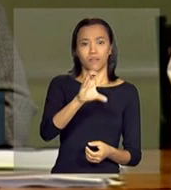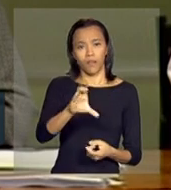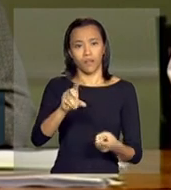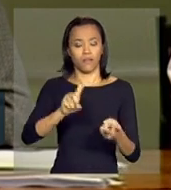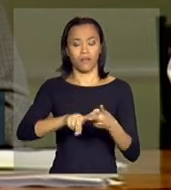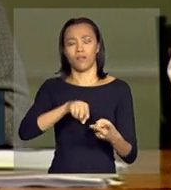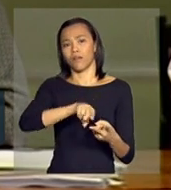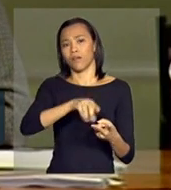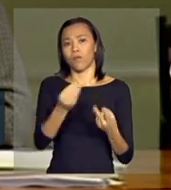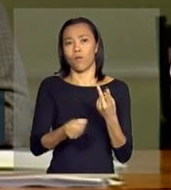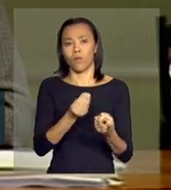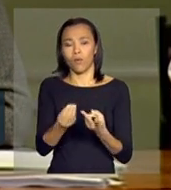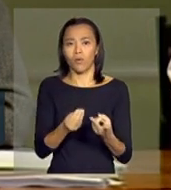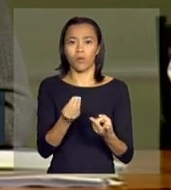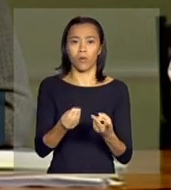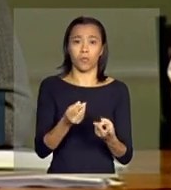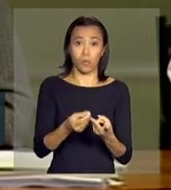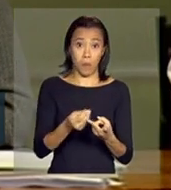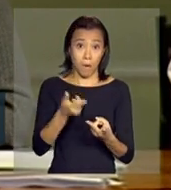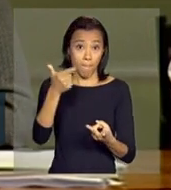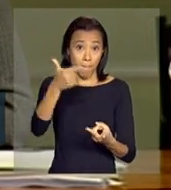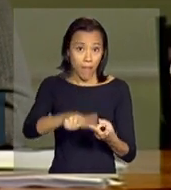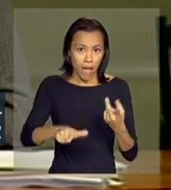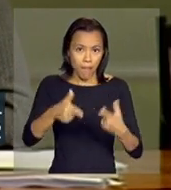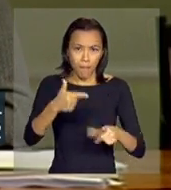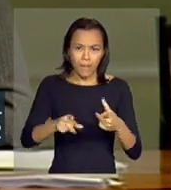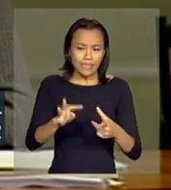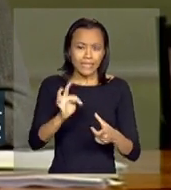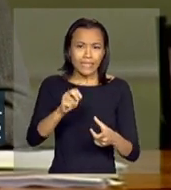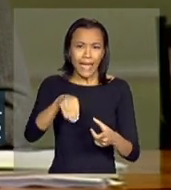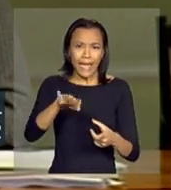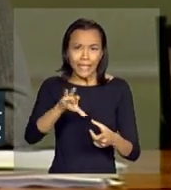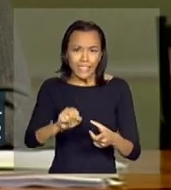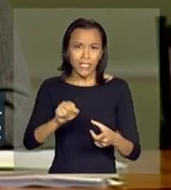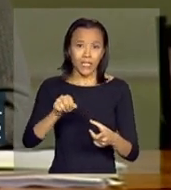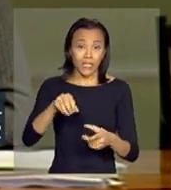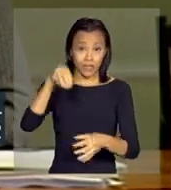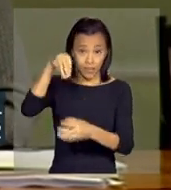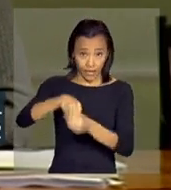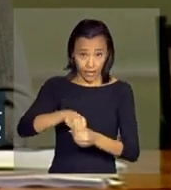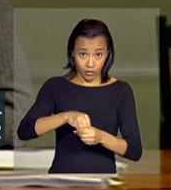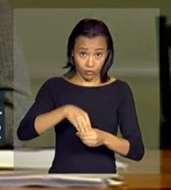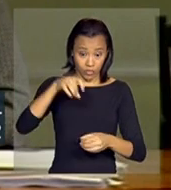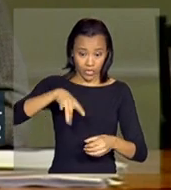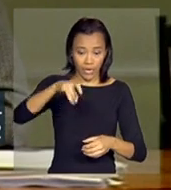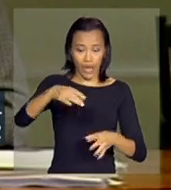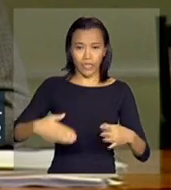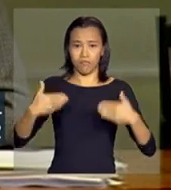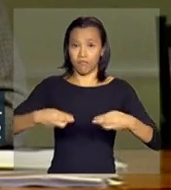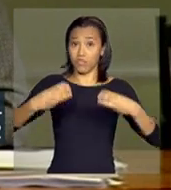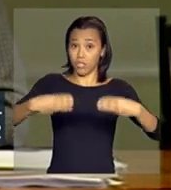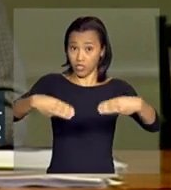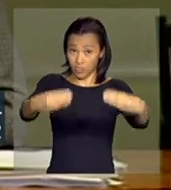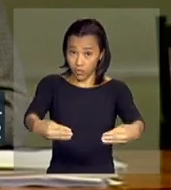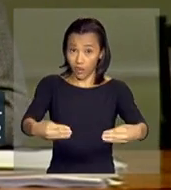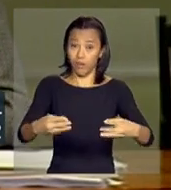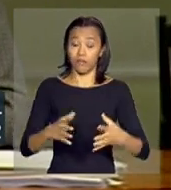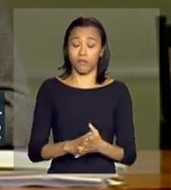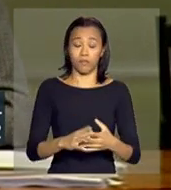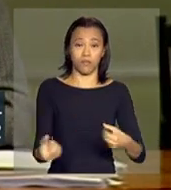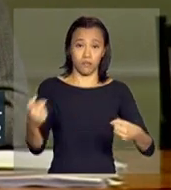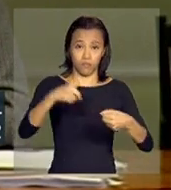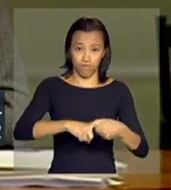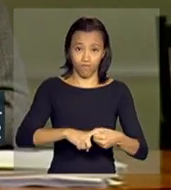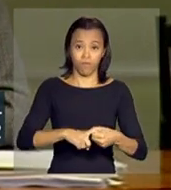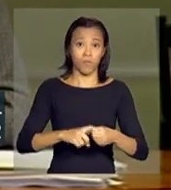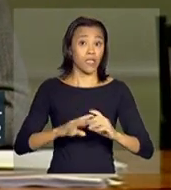medidas de maior capacidade técnica dentro de cada ministério, né, o fortalecimento da capacidade técnica de cada ministério,